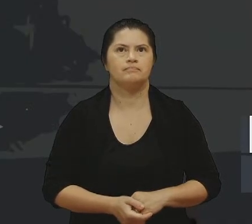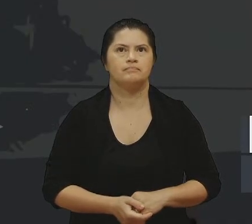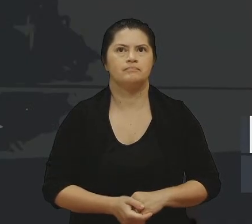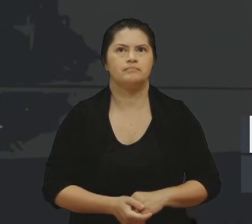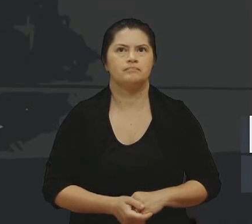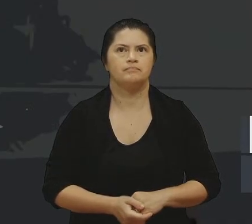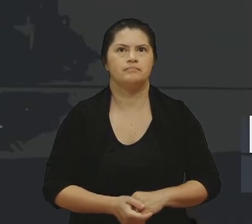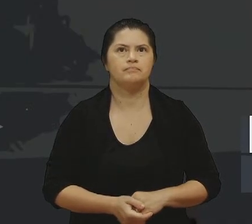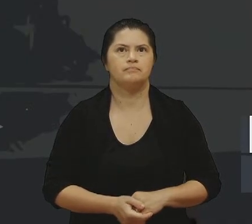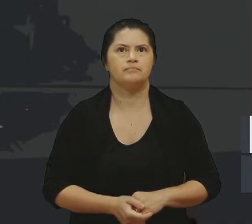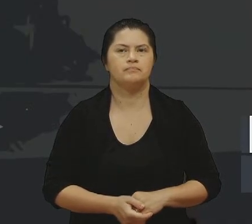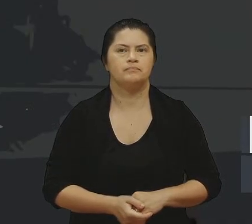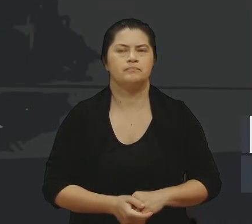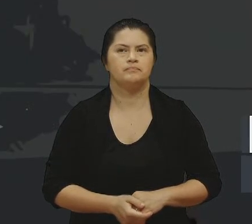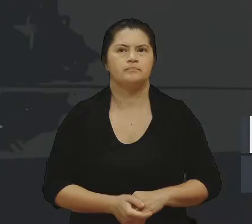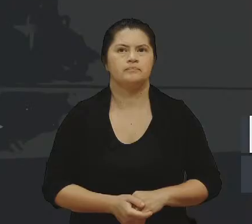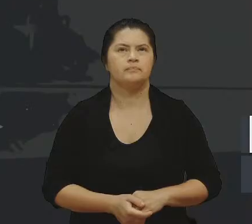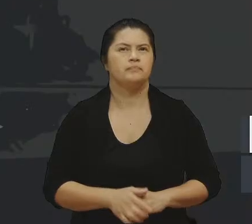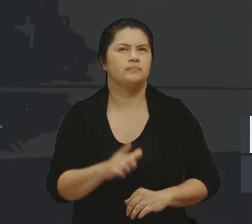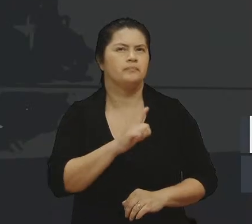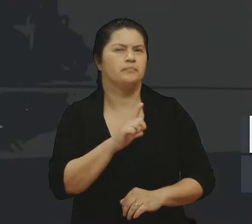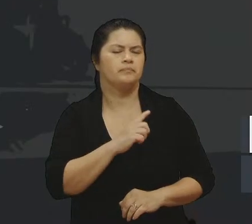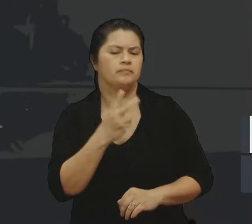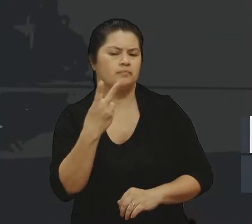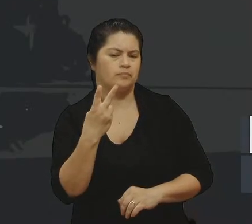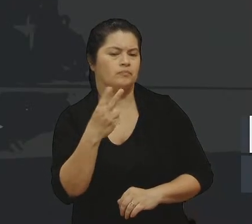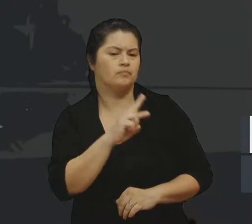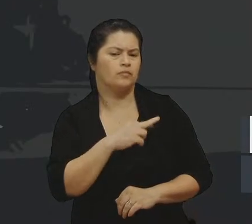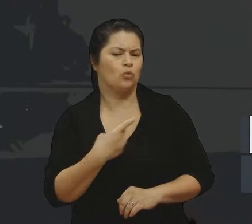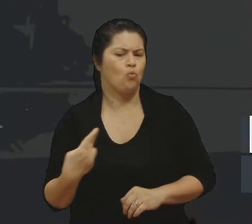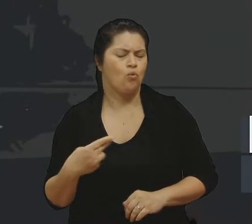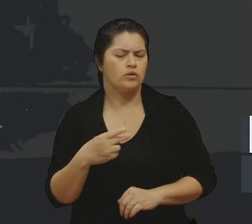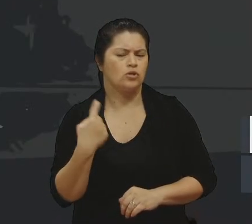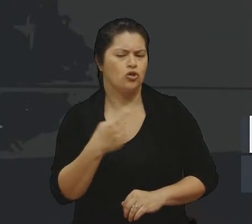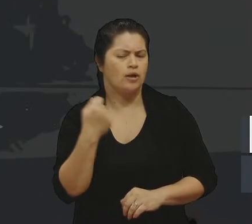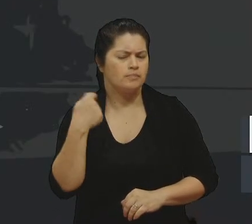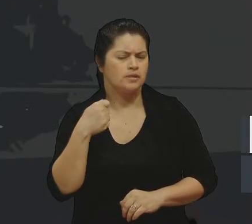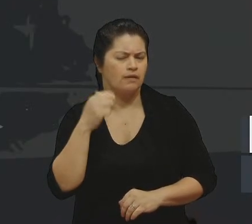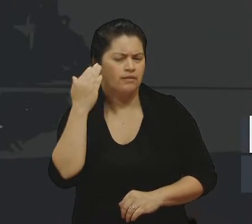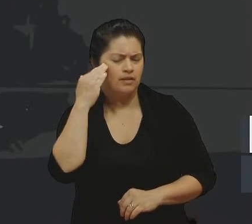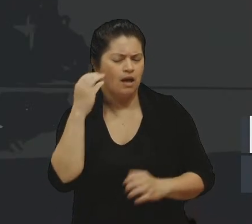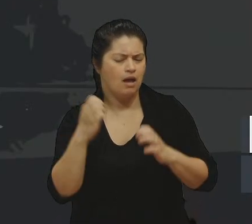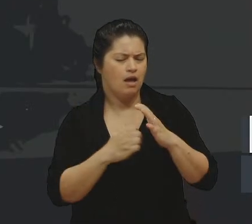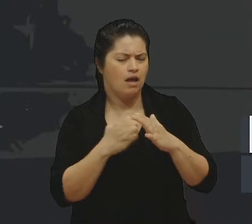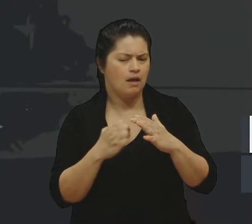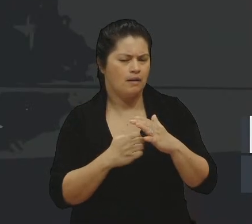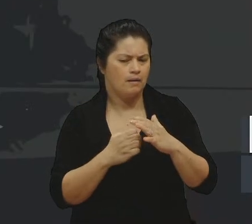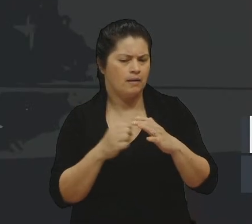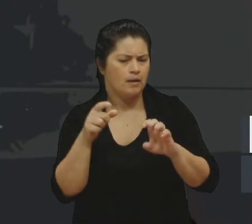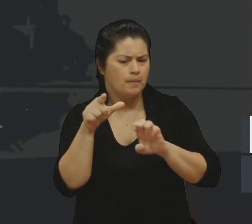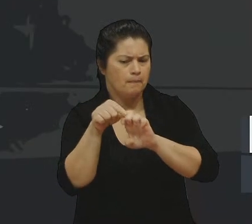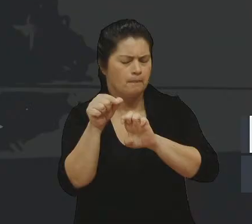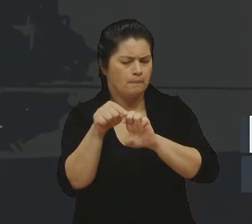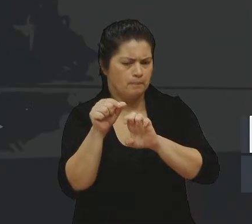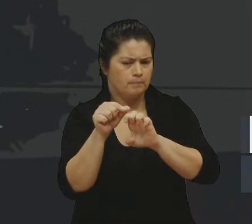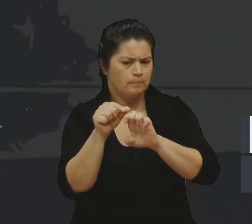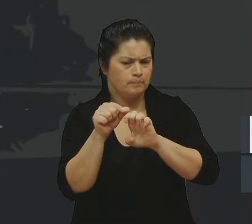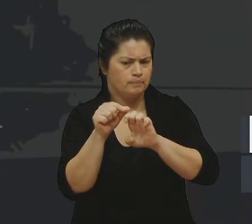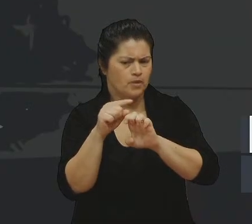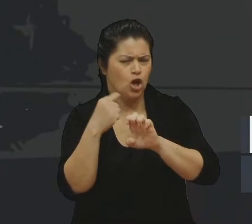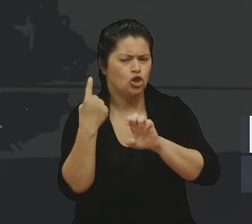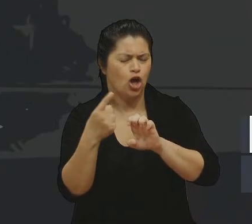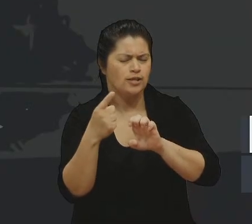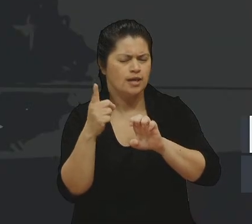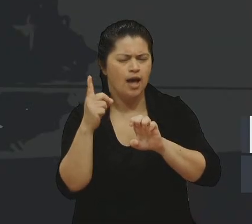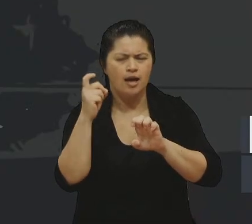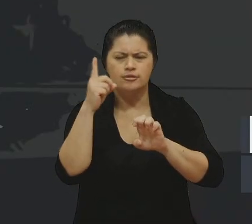E aí, tem 2 coisas que a gente precisa entender aqui. Que nós, empreendedores, a gente vai correr risco. Nosso jogo